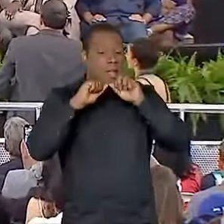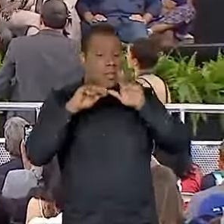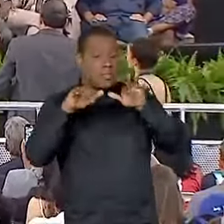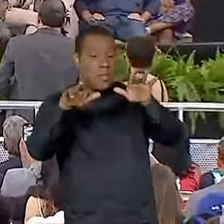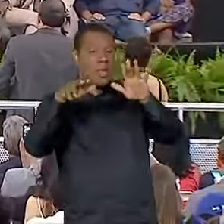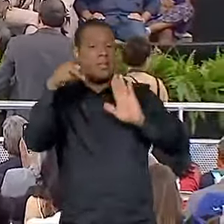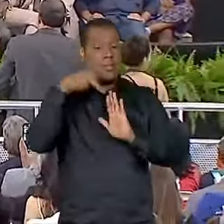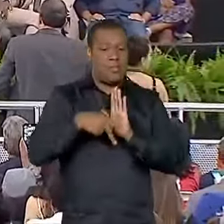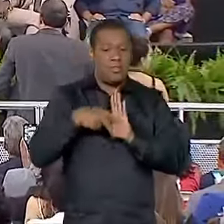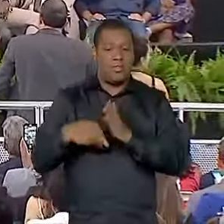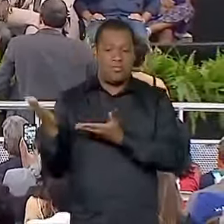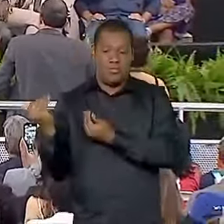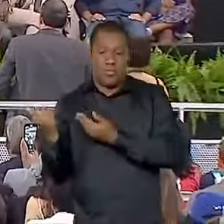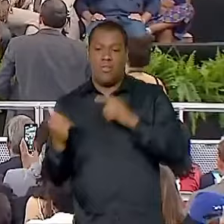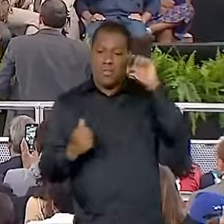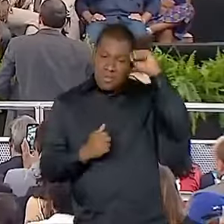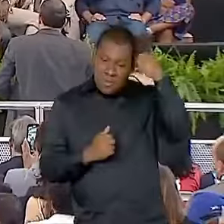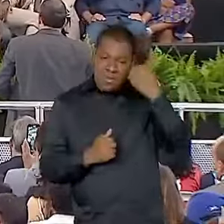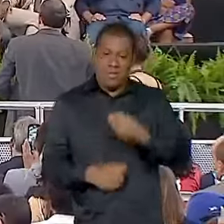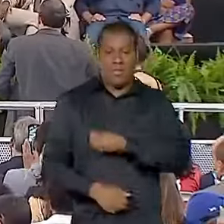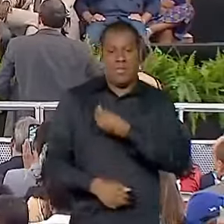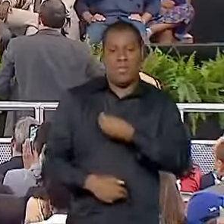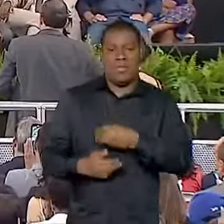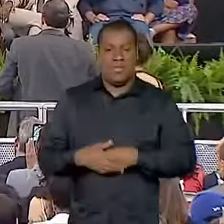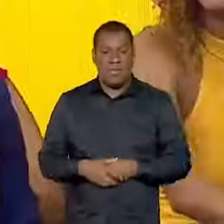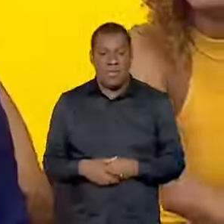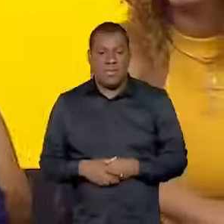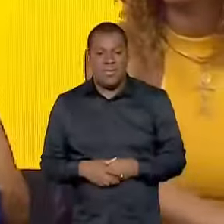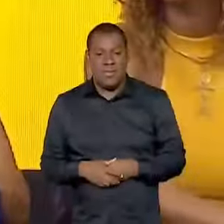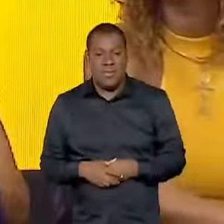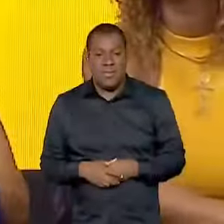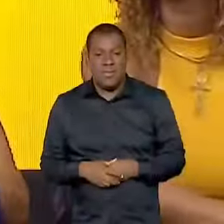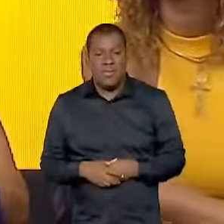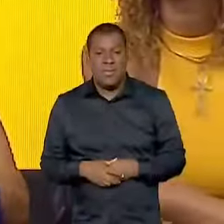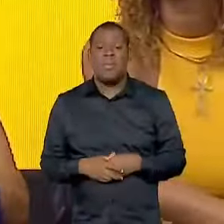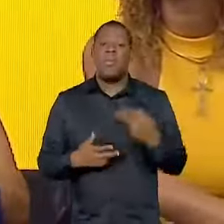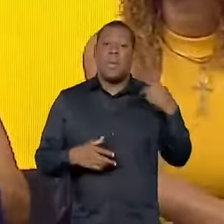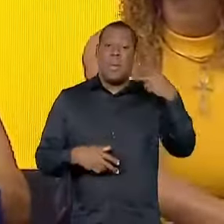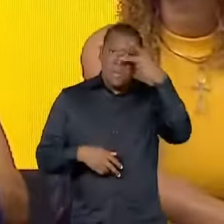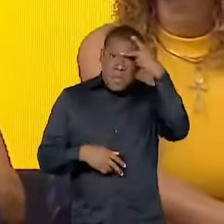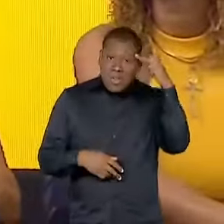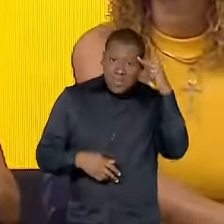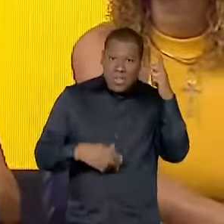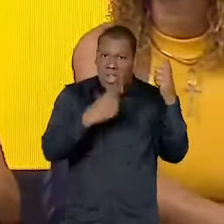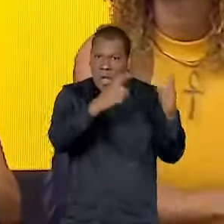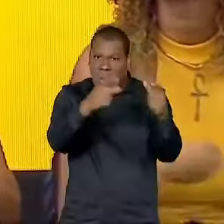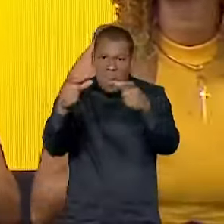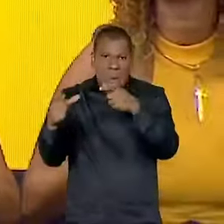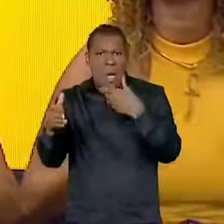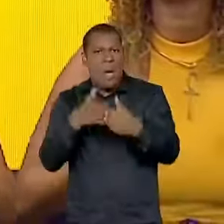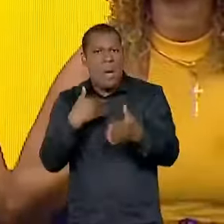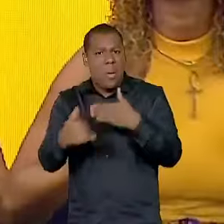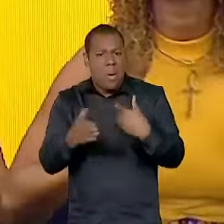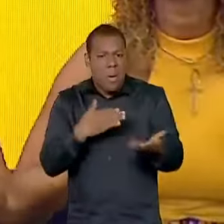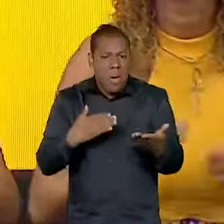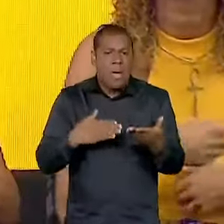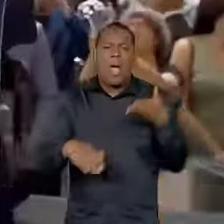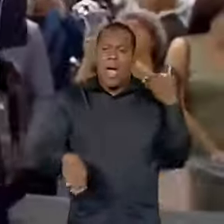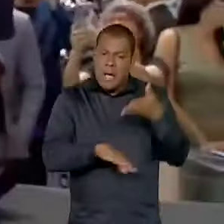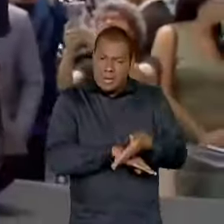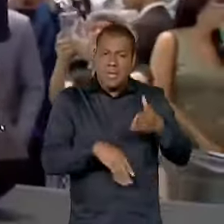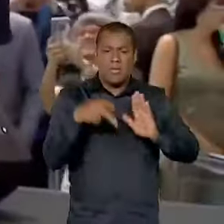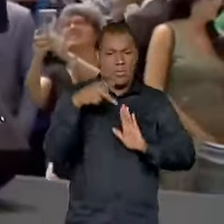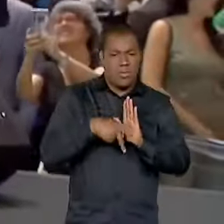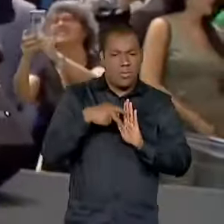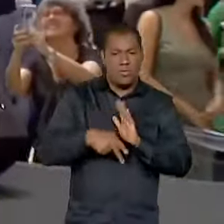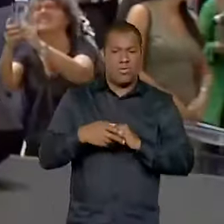têm que fazer com que as pessoas recebam aonde mora também o que é o programa. Uma